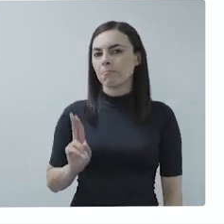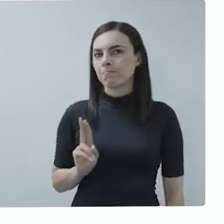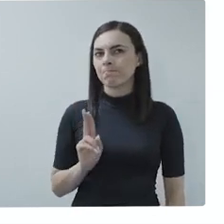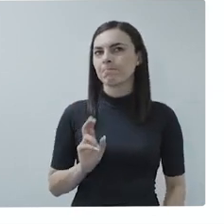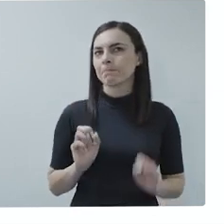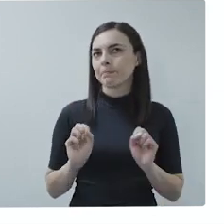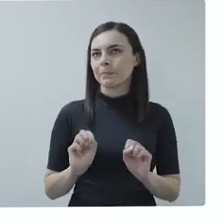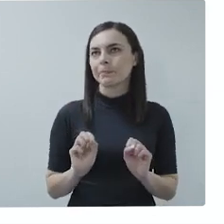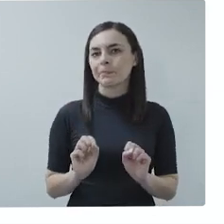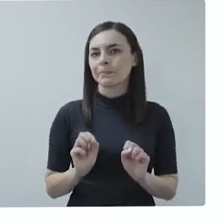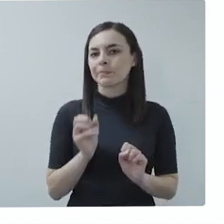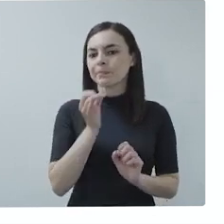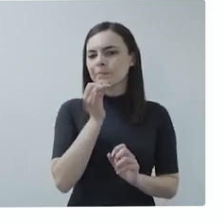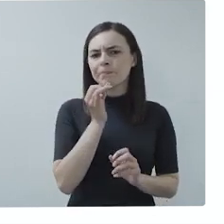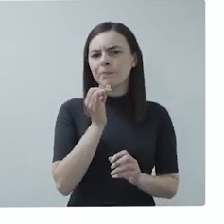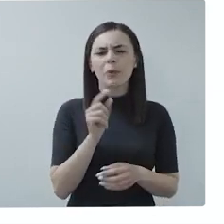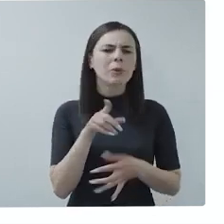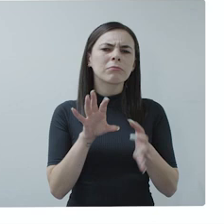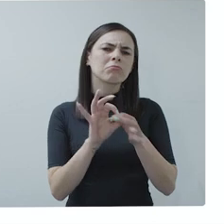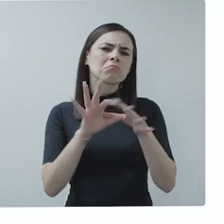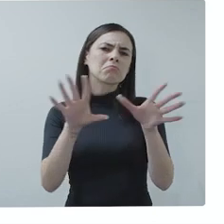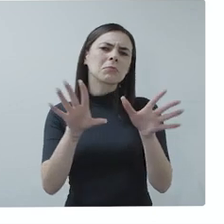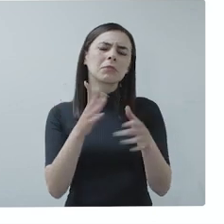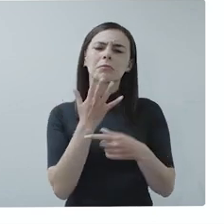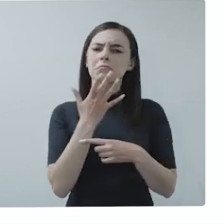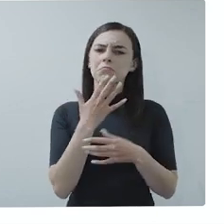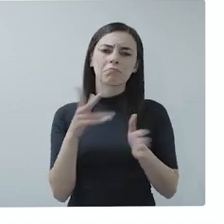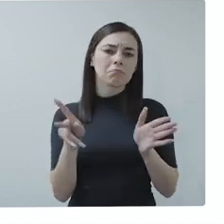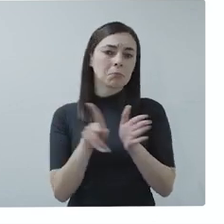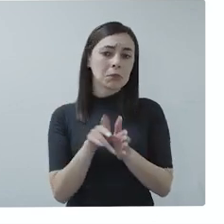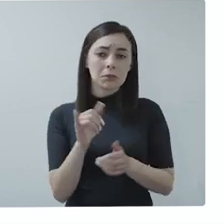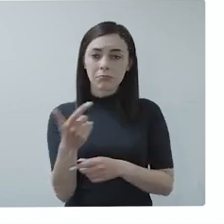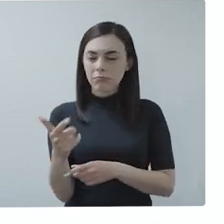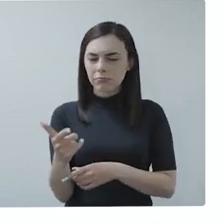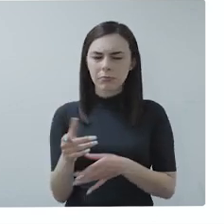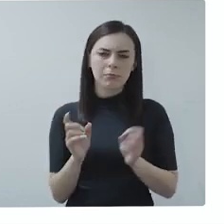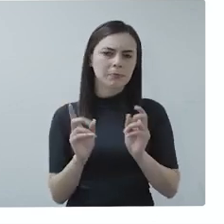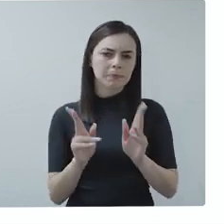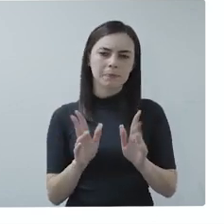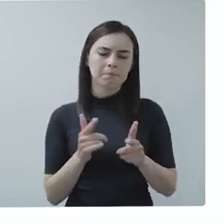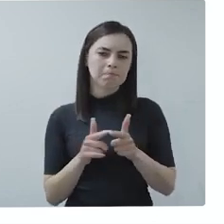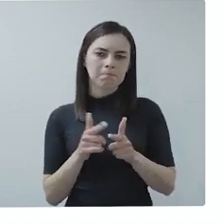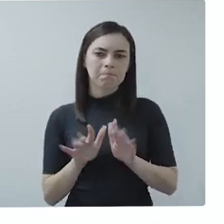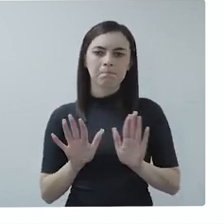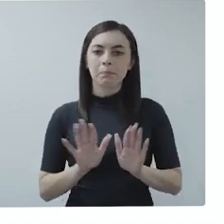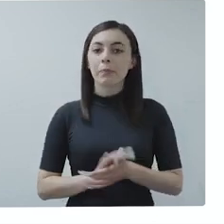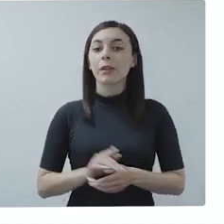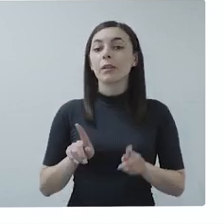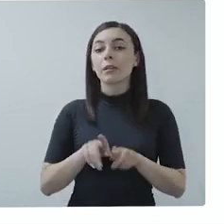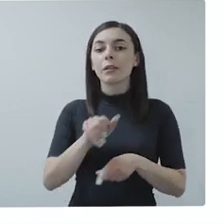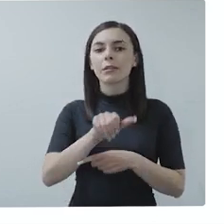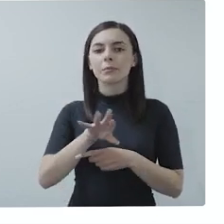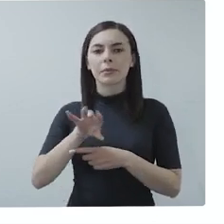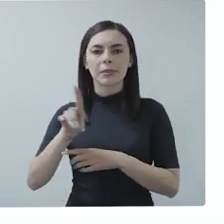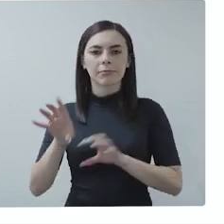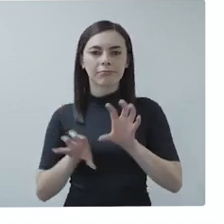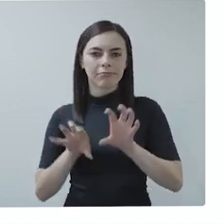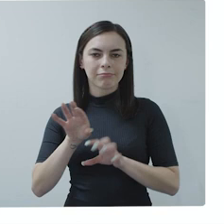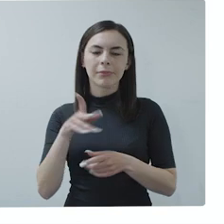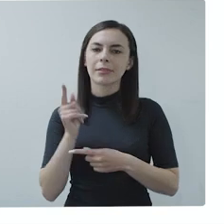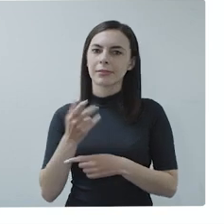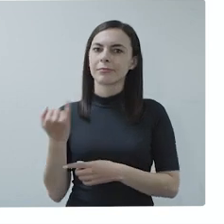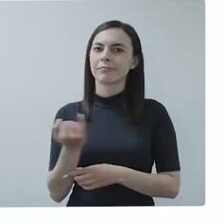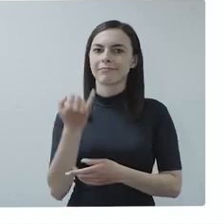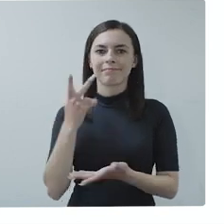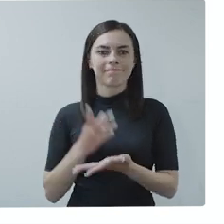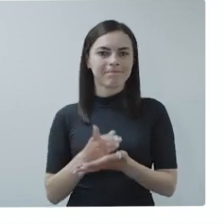ser o que vocês tiverem para colorir. E se não tiver, tudo bem também. E o alfabeto móvel. Esse não pode faltar. Esse